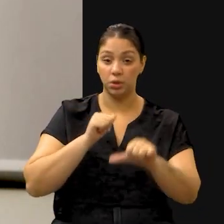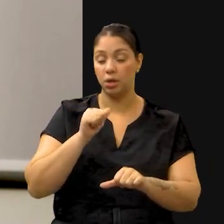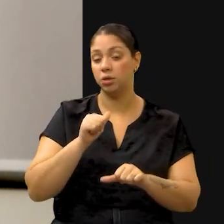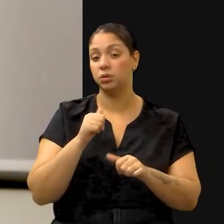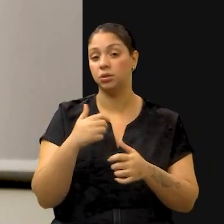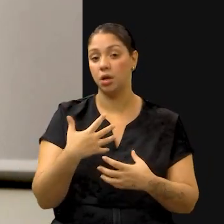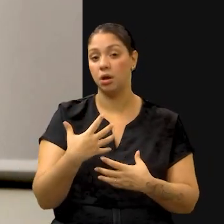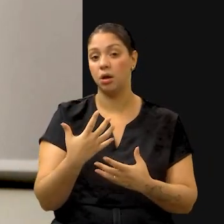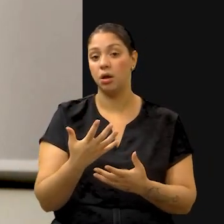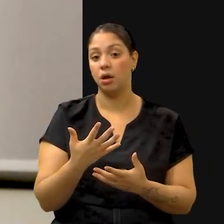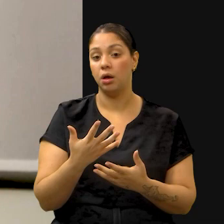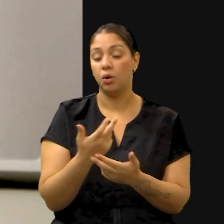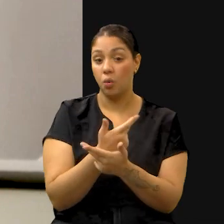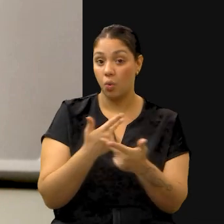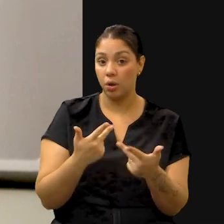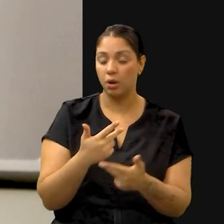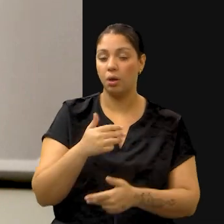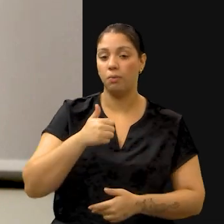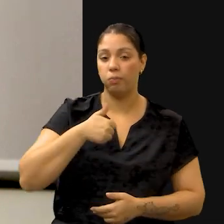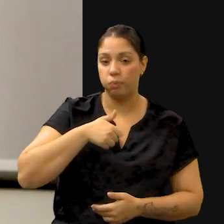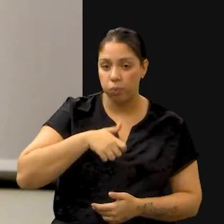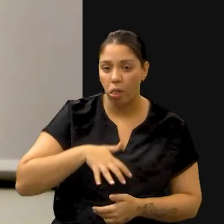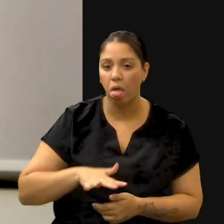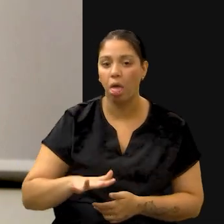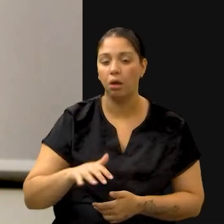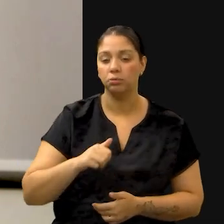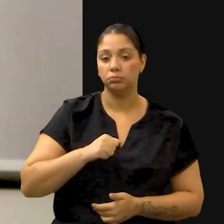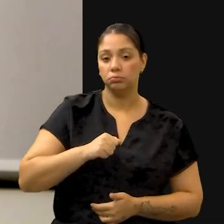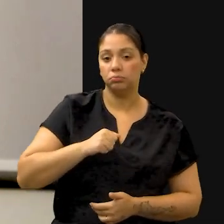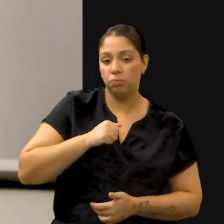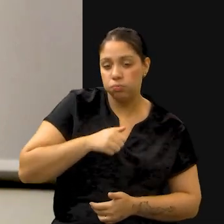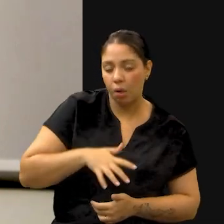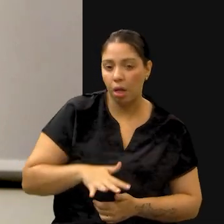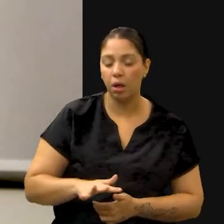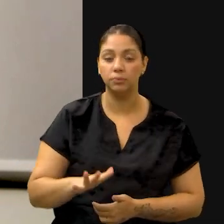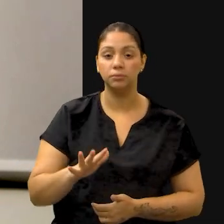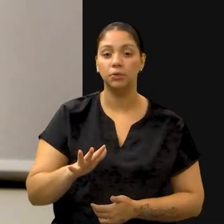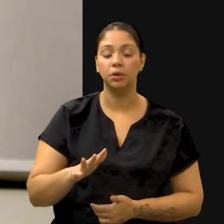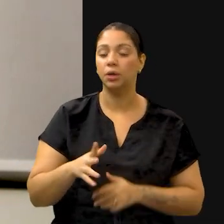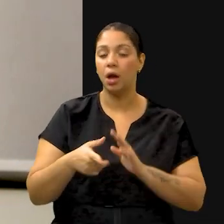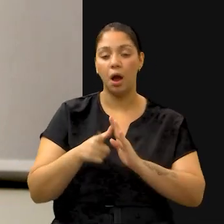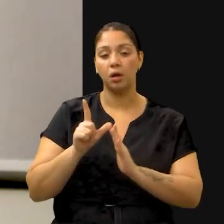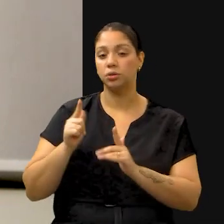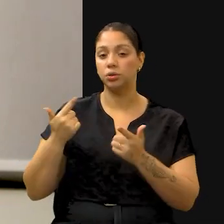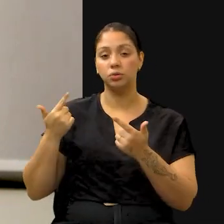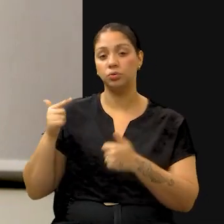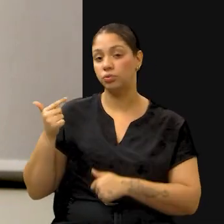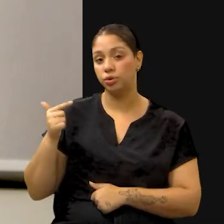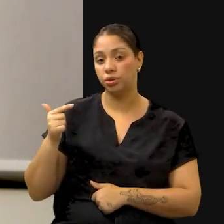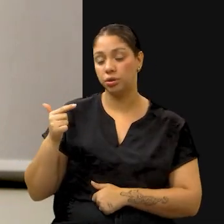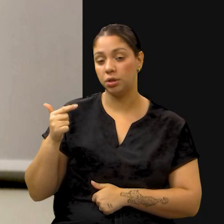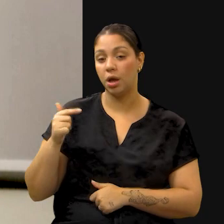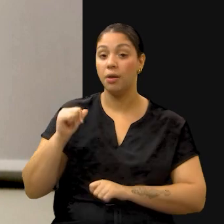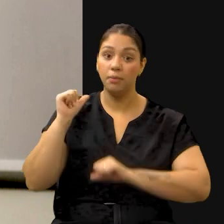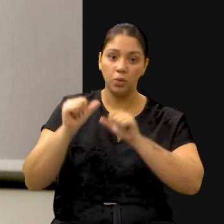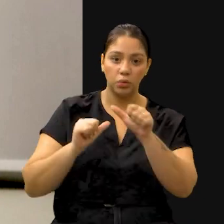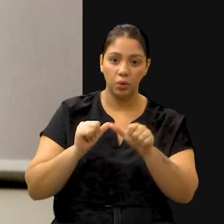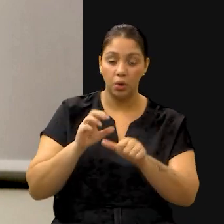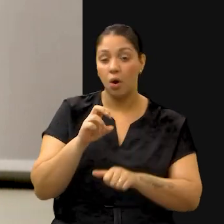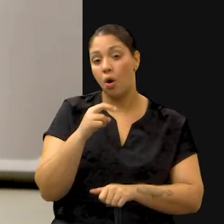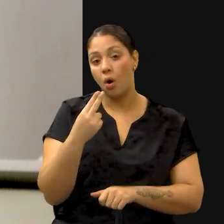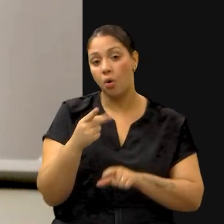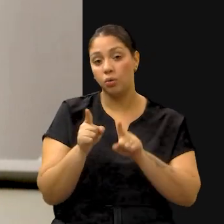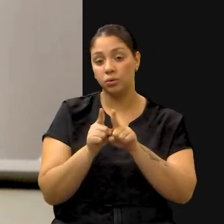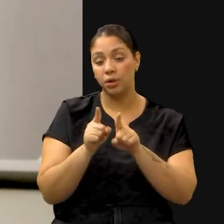pode passar a ter vários episódios de diarreia, ou um paciente que tinha um hábito intestinal regulado passa a